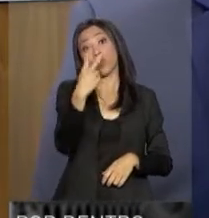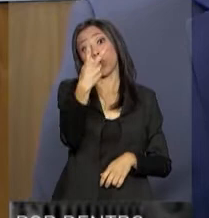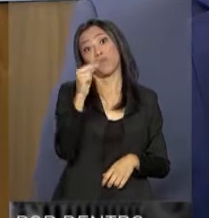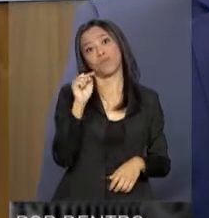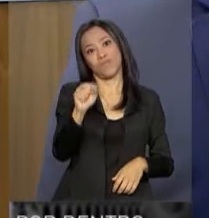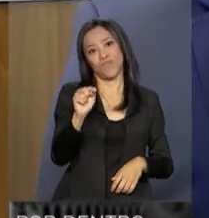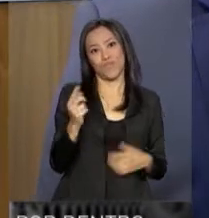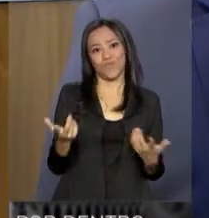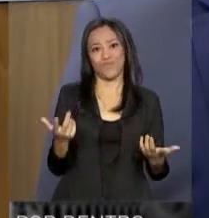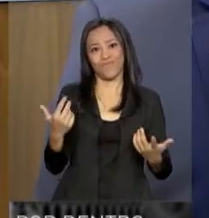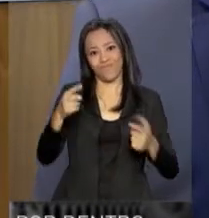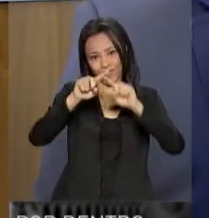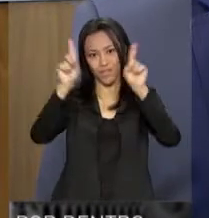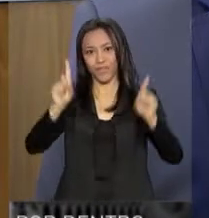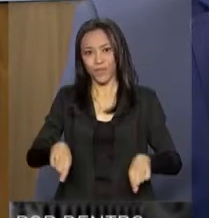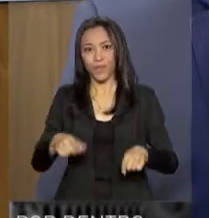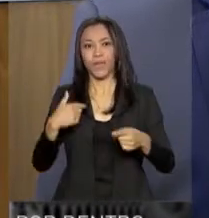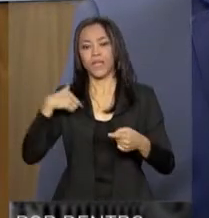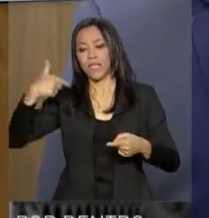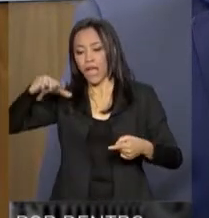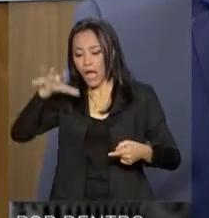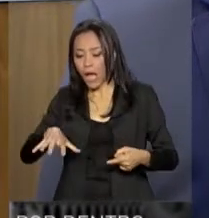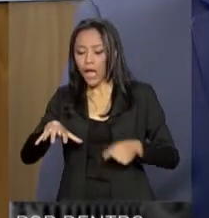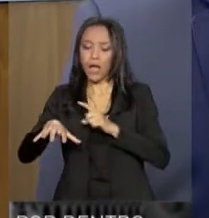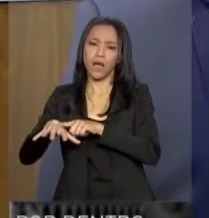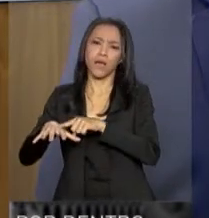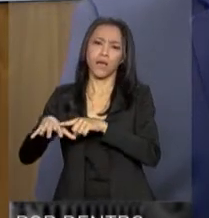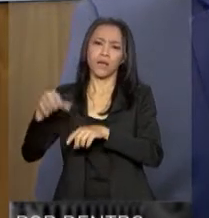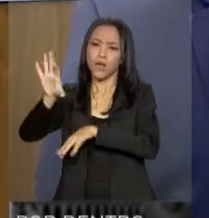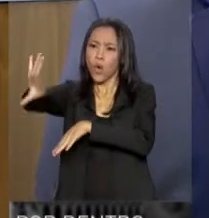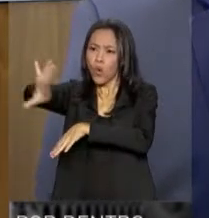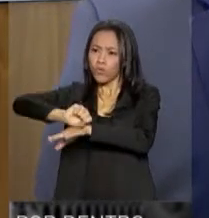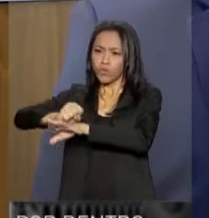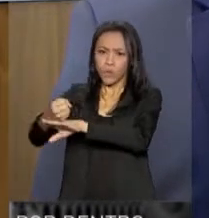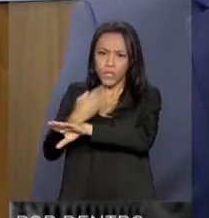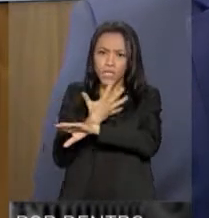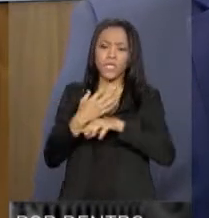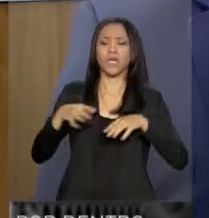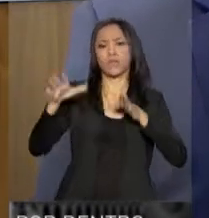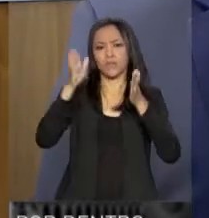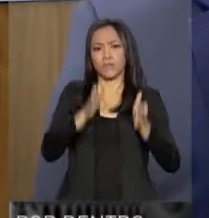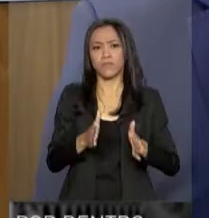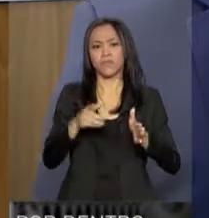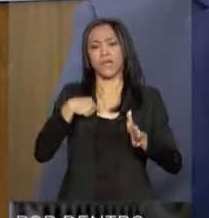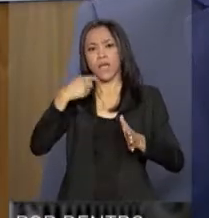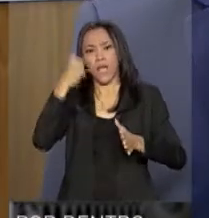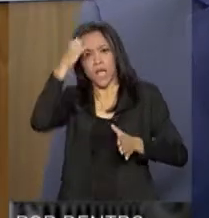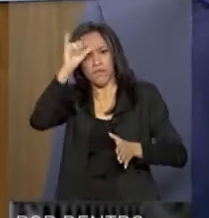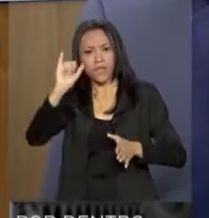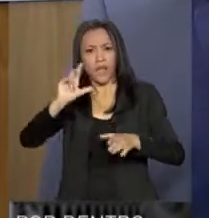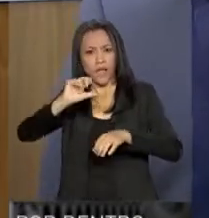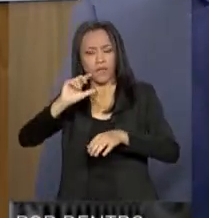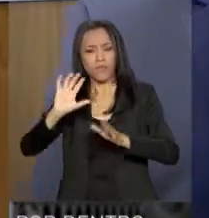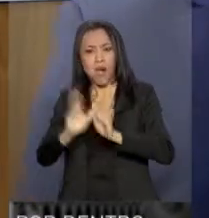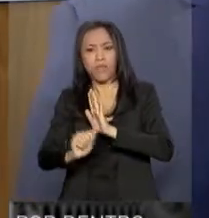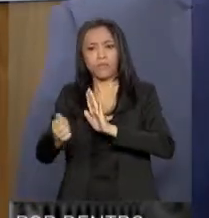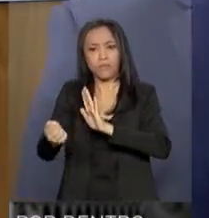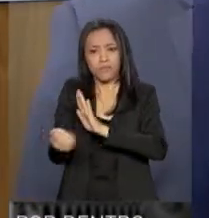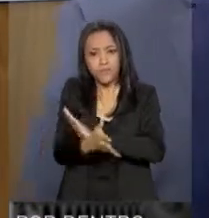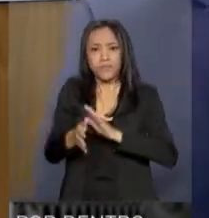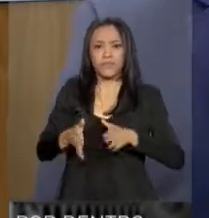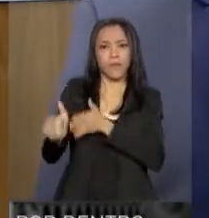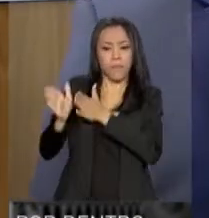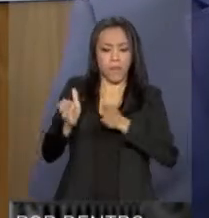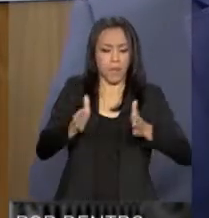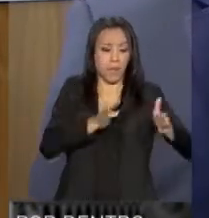trabalhar em área de corregedoria e ouvidoria de controle de prevenção e combate à corrupção mas temos um